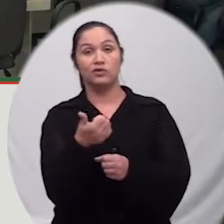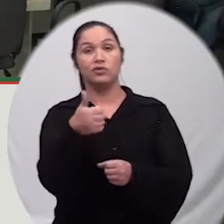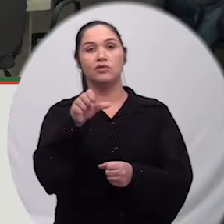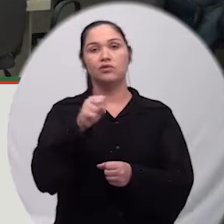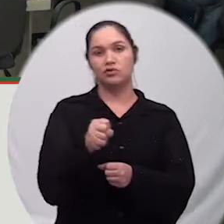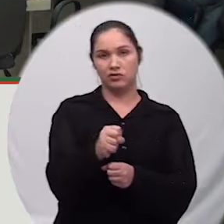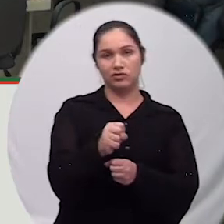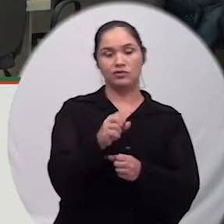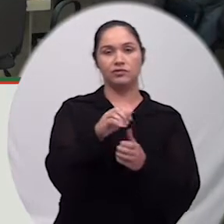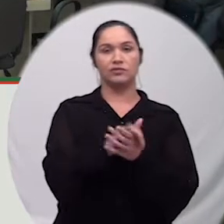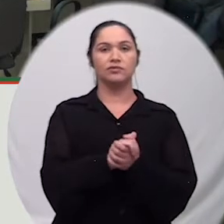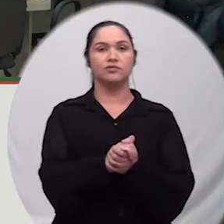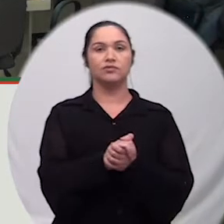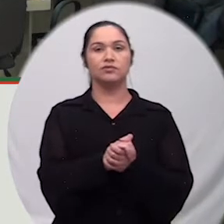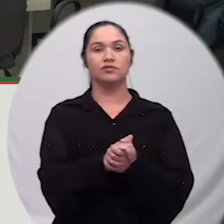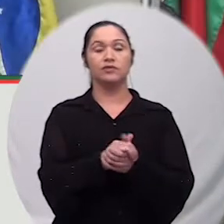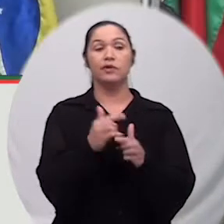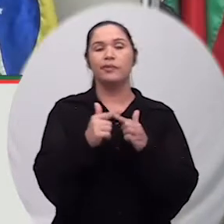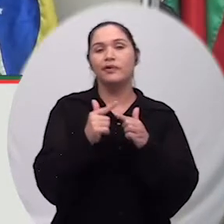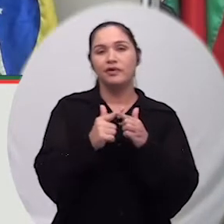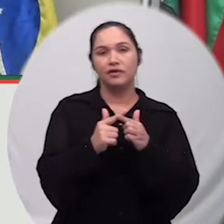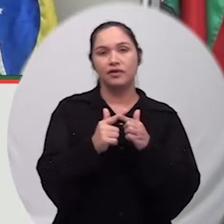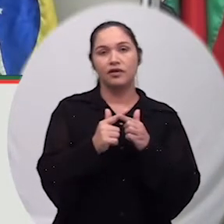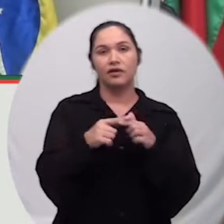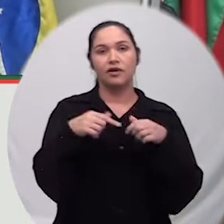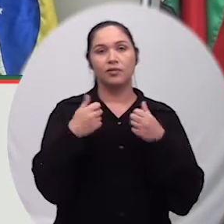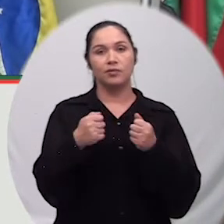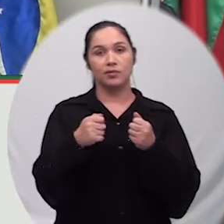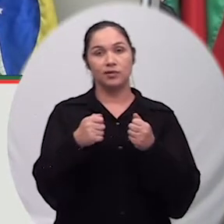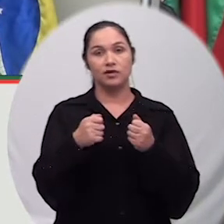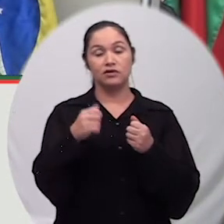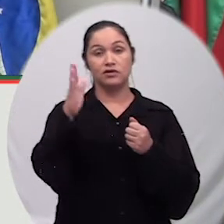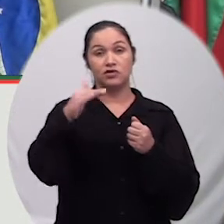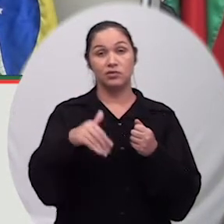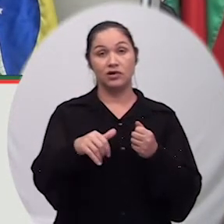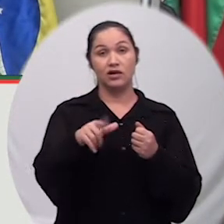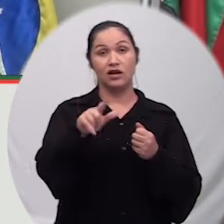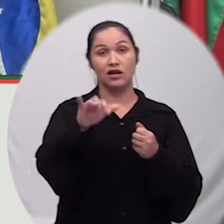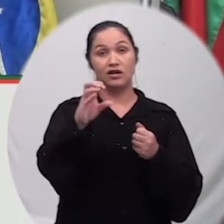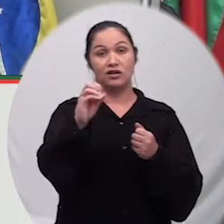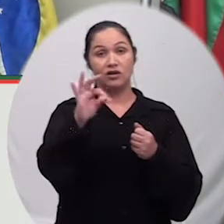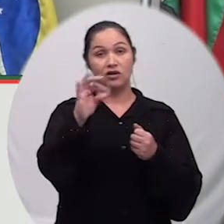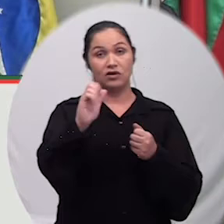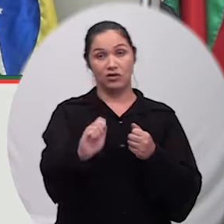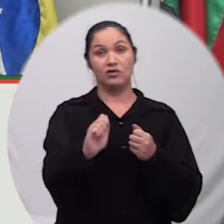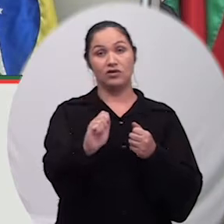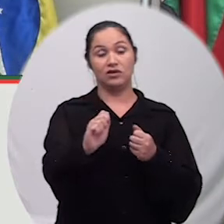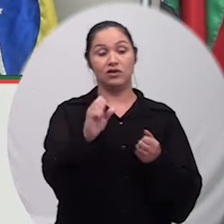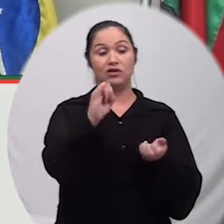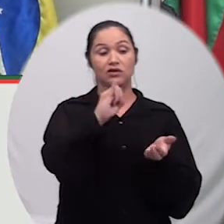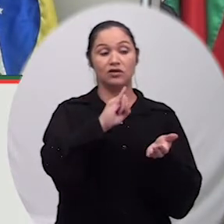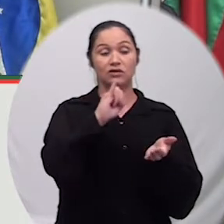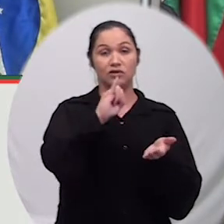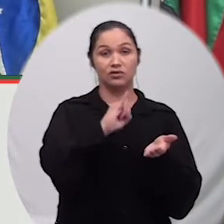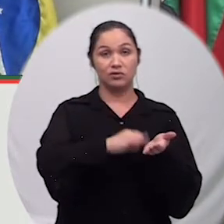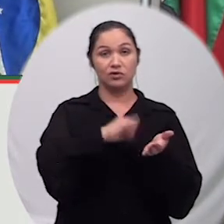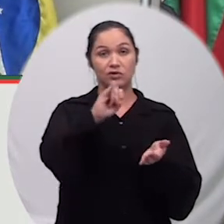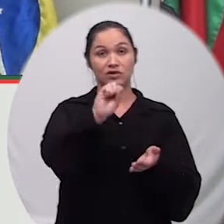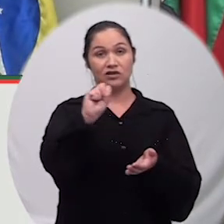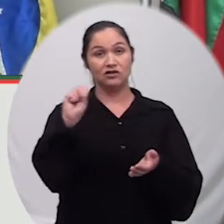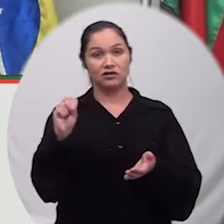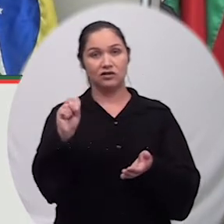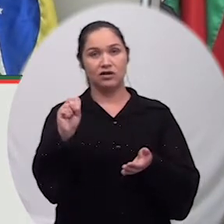outras providências. Tal medida visa a redução da alíquota do ISS às franquias. Este projeto passou por todas